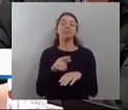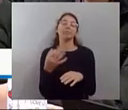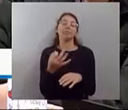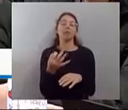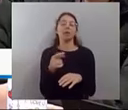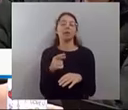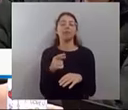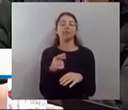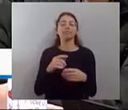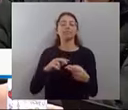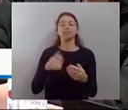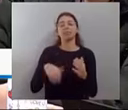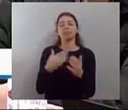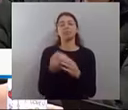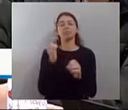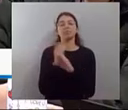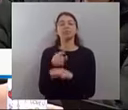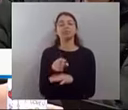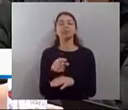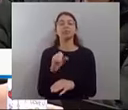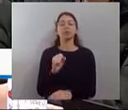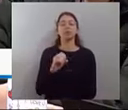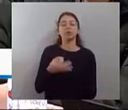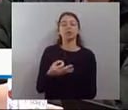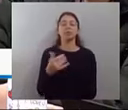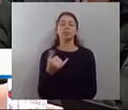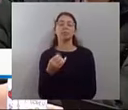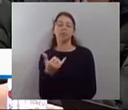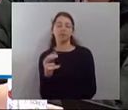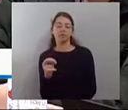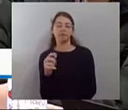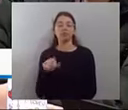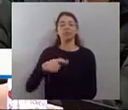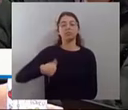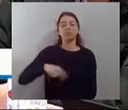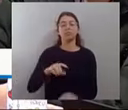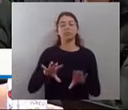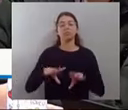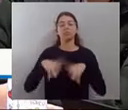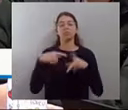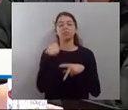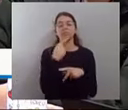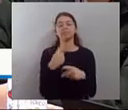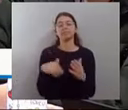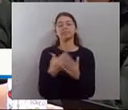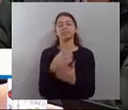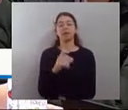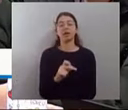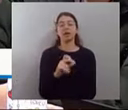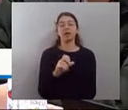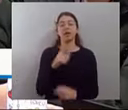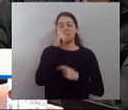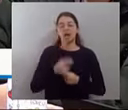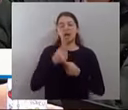apresentado como contributo à SGOP de 2023 por este Grupo Político Evoluir Oeiras. Agroparques esses que estão também um dos objetivos